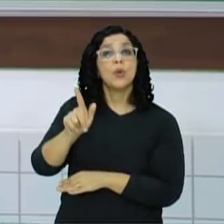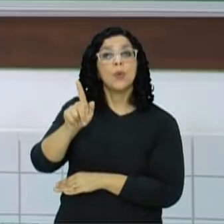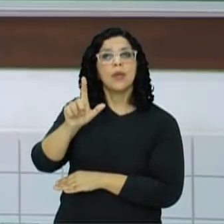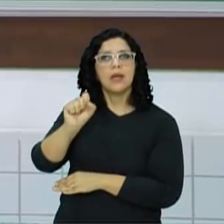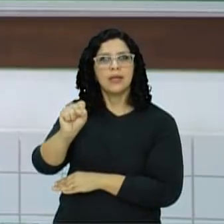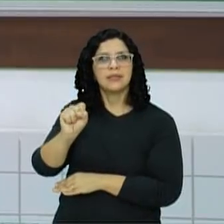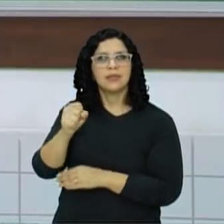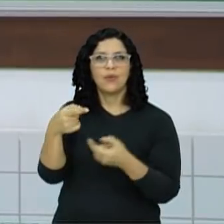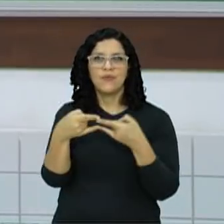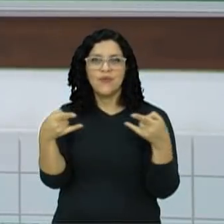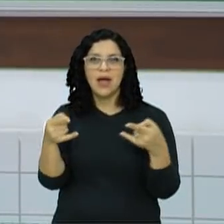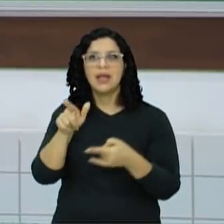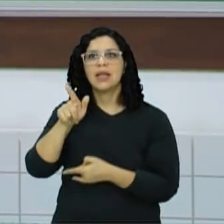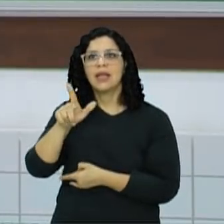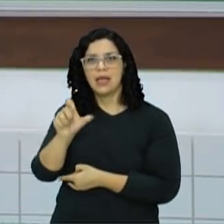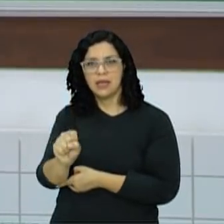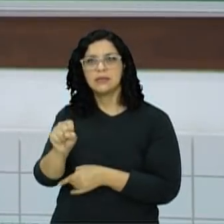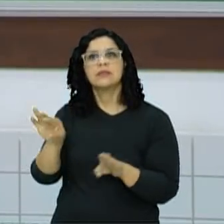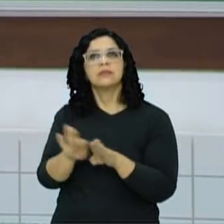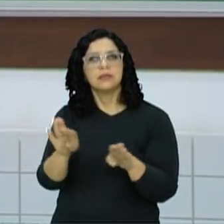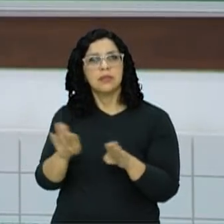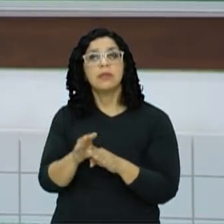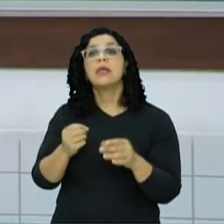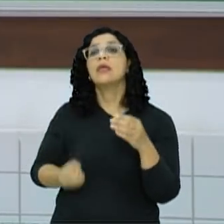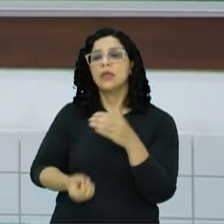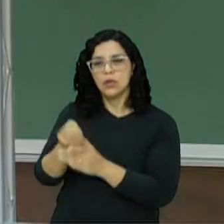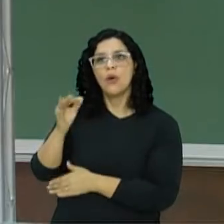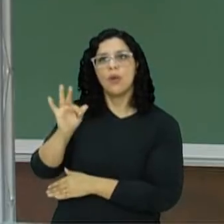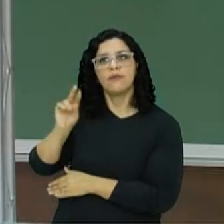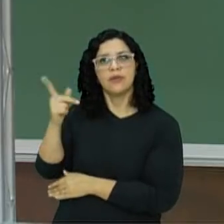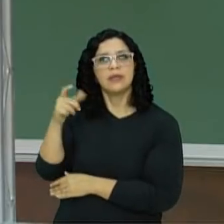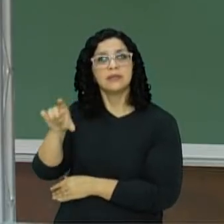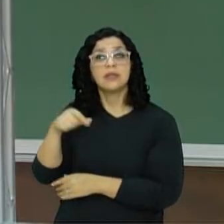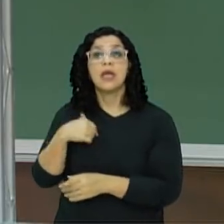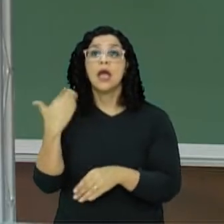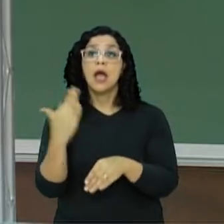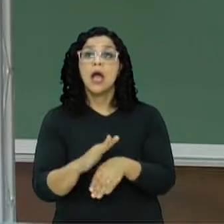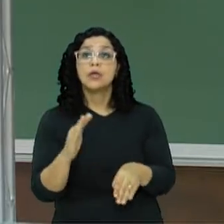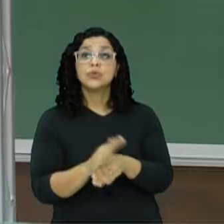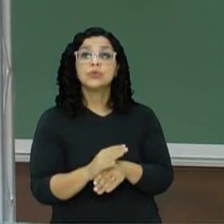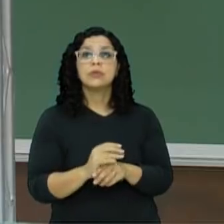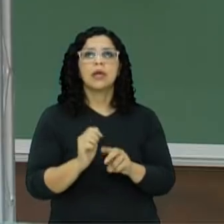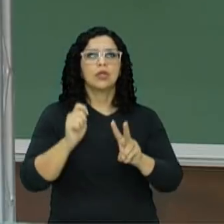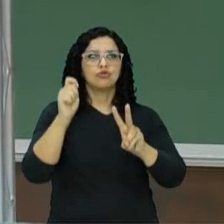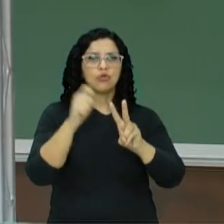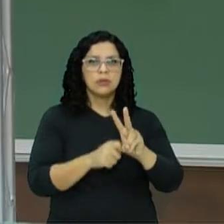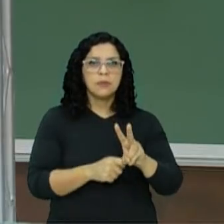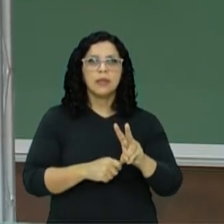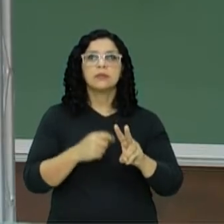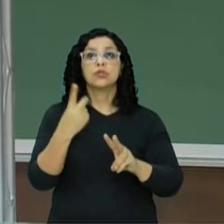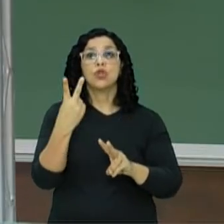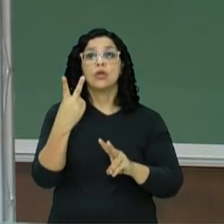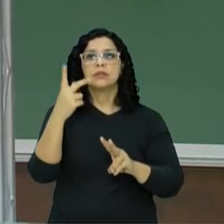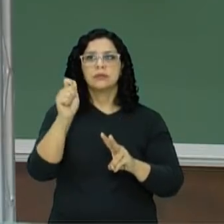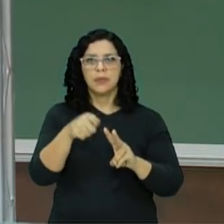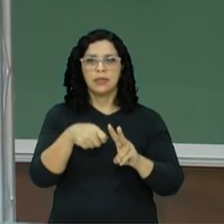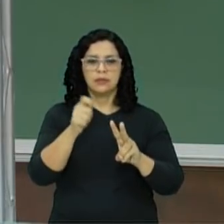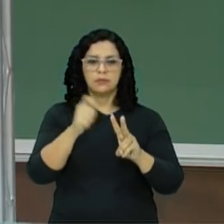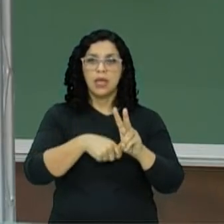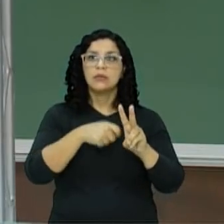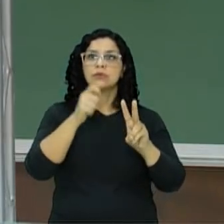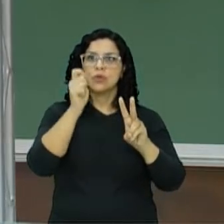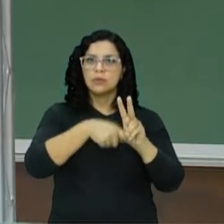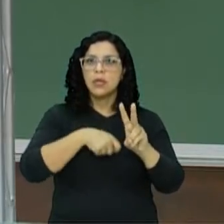Vale Gás, também aí criado durante o governo FHC. Era uma ajuda bimestral, traduzindo, a cada